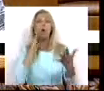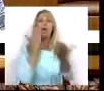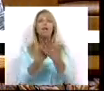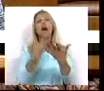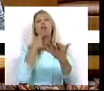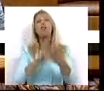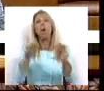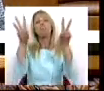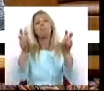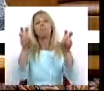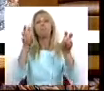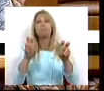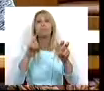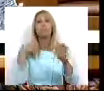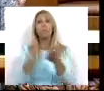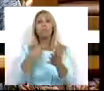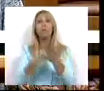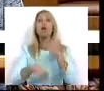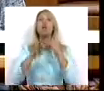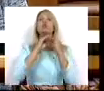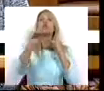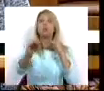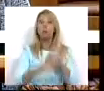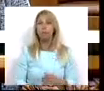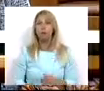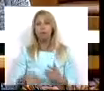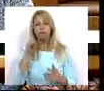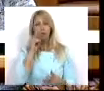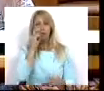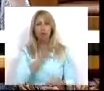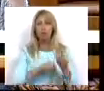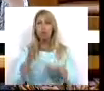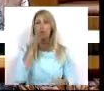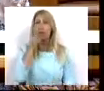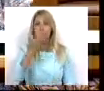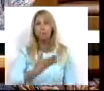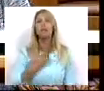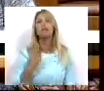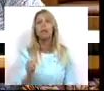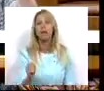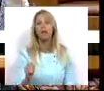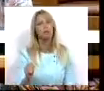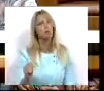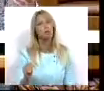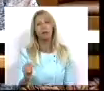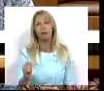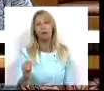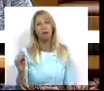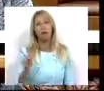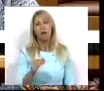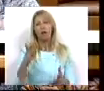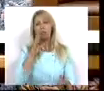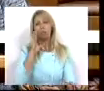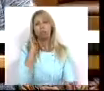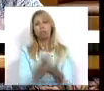de sustentabilidade. Senhoras e senhores deputados do CDS, fica ironicamente com a vossa